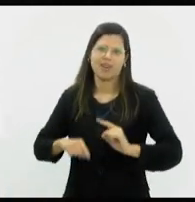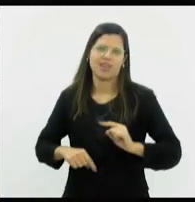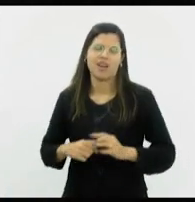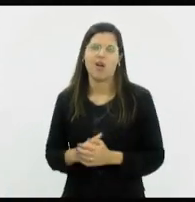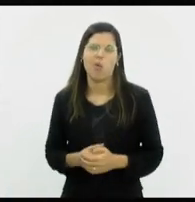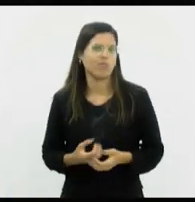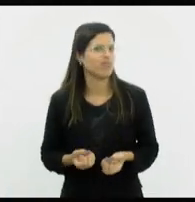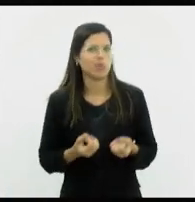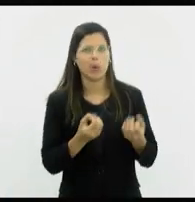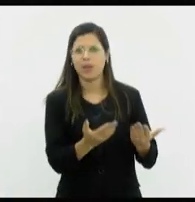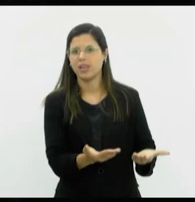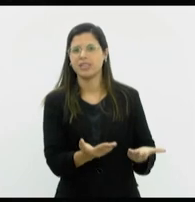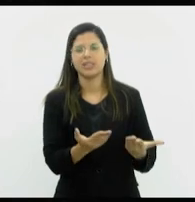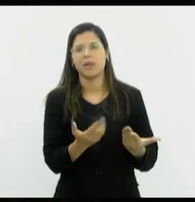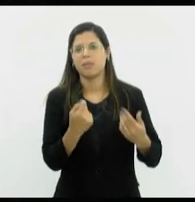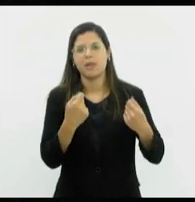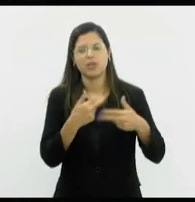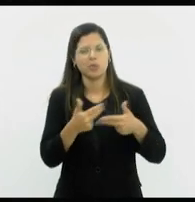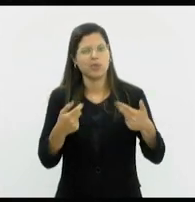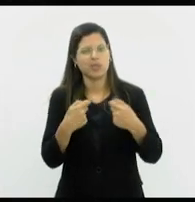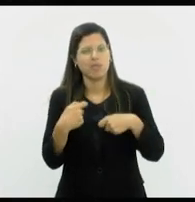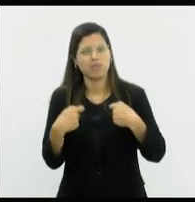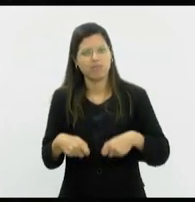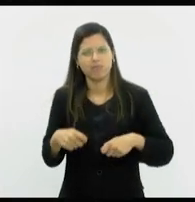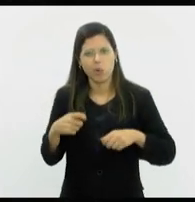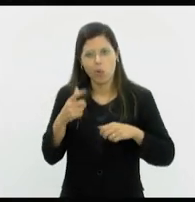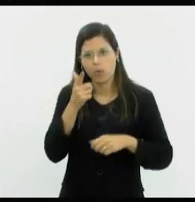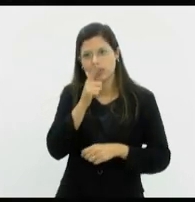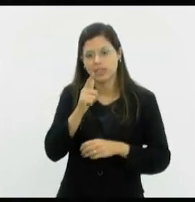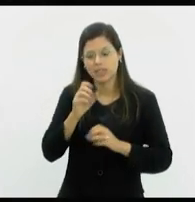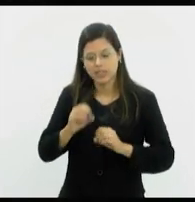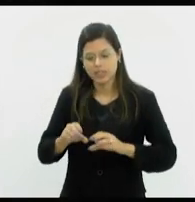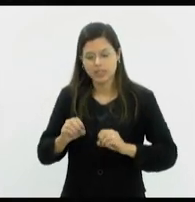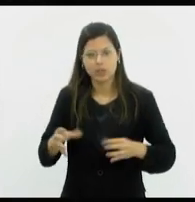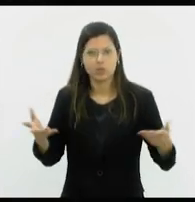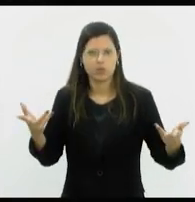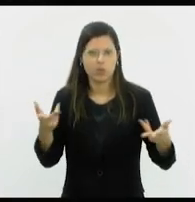não recebem o que devem receber para ter um ensino de qualidade,